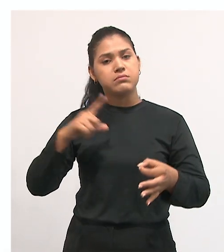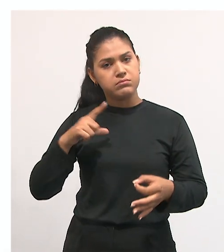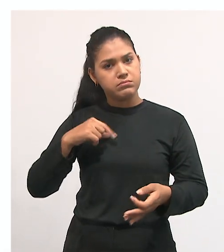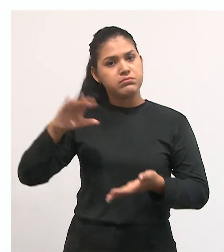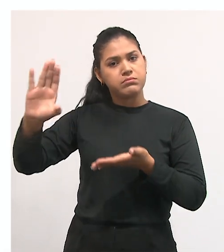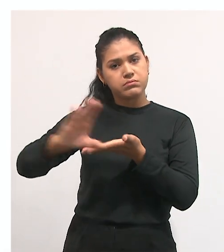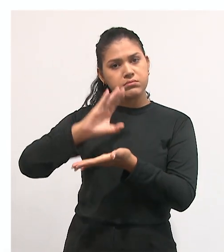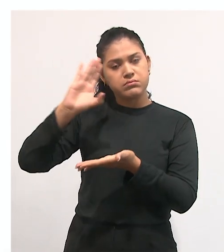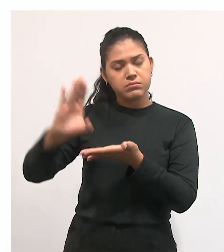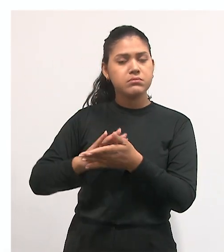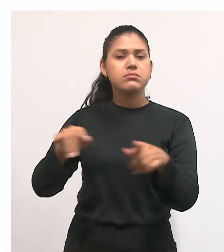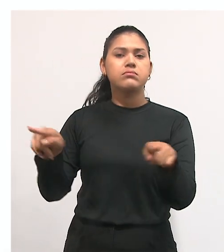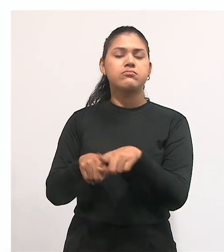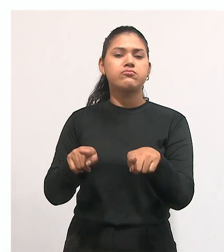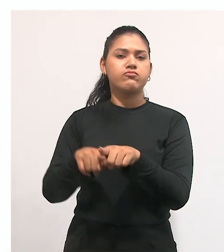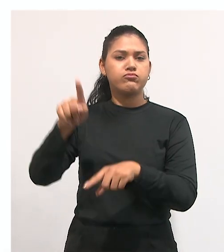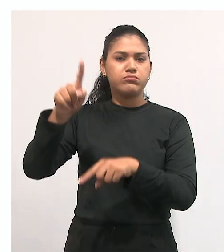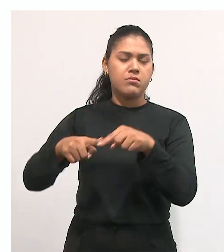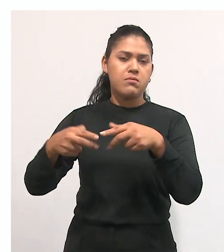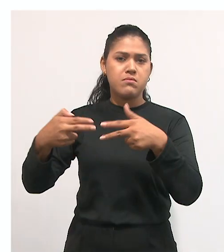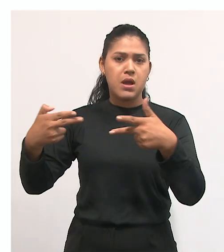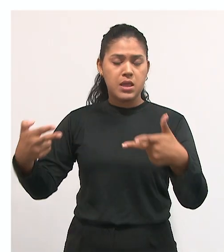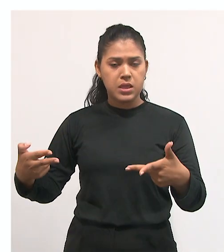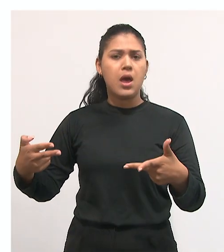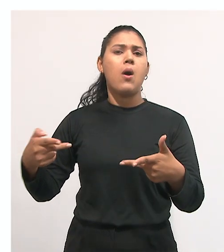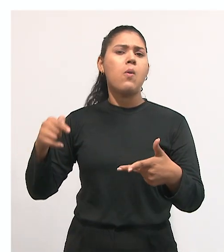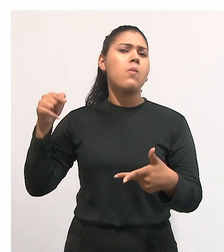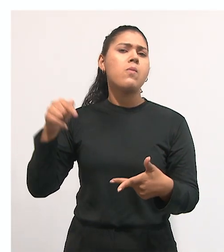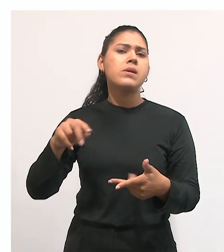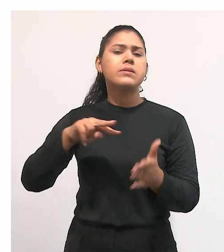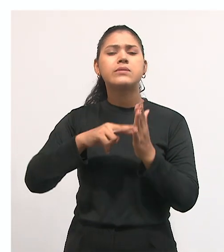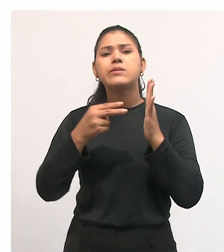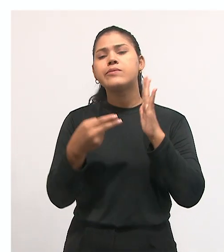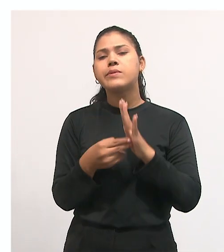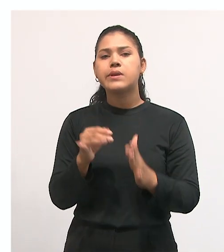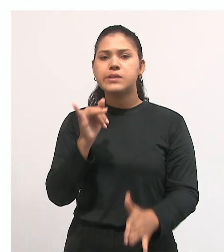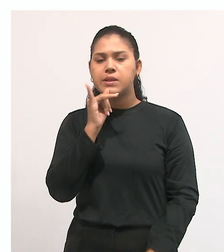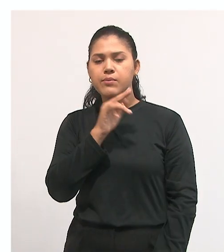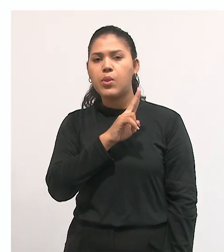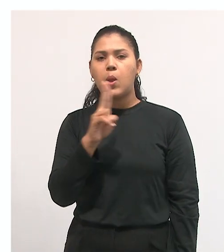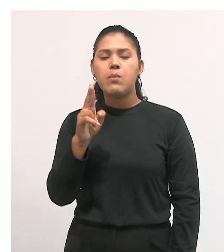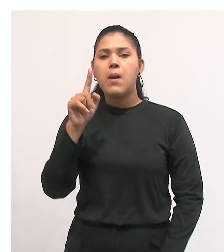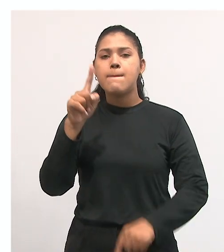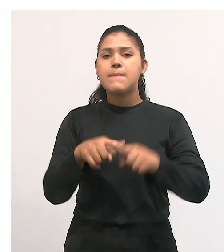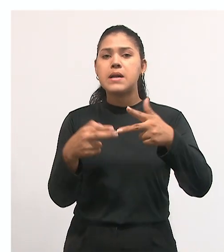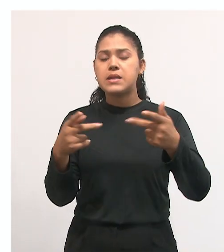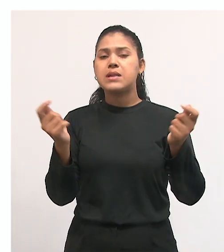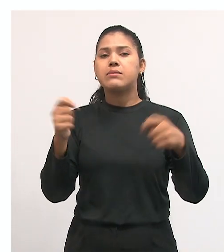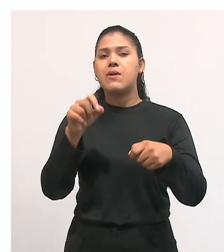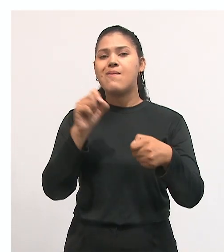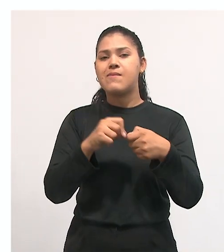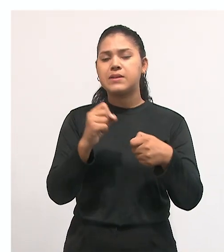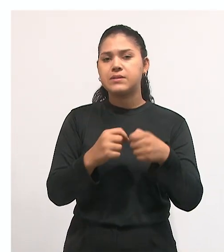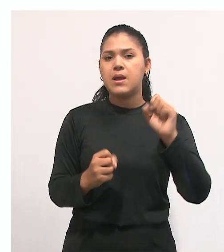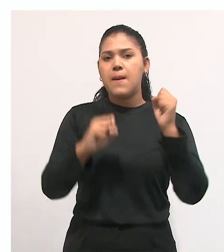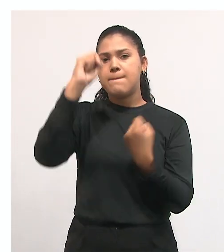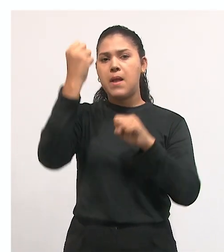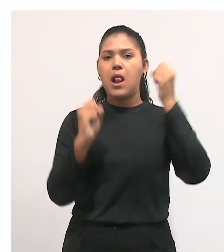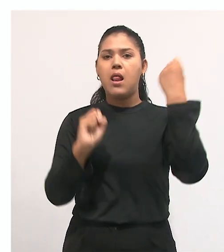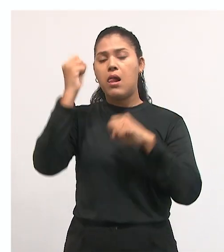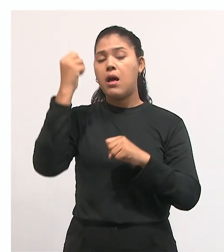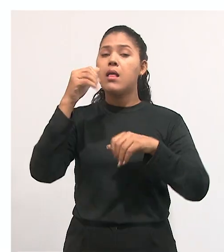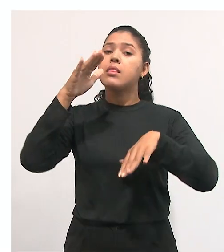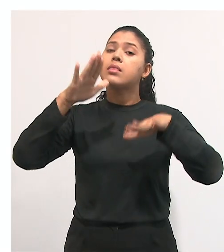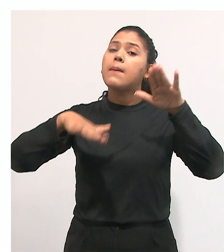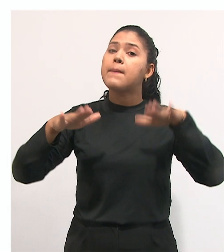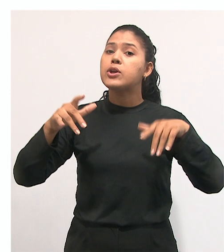à sua disposição. Essa capacidade pode ser traduzida no número de produtos produzidos, conforme o estudo de mercado.